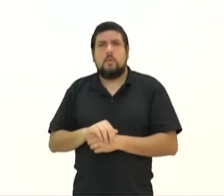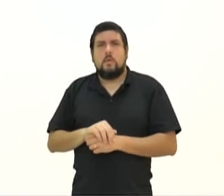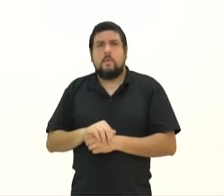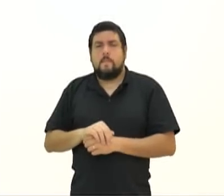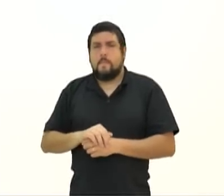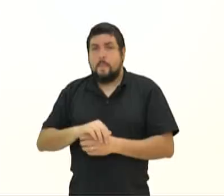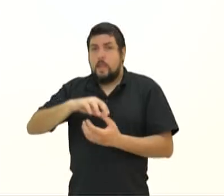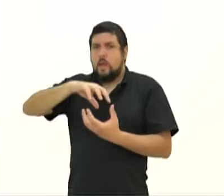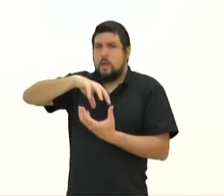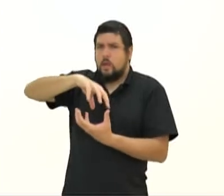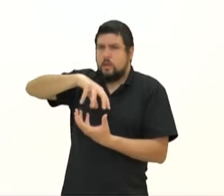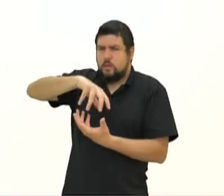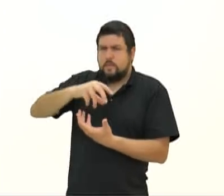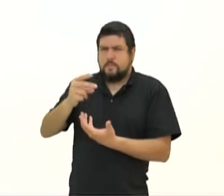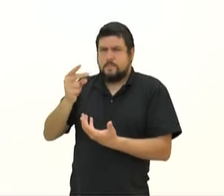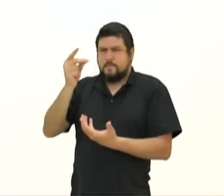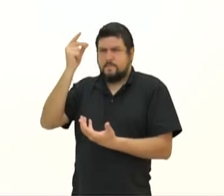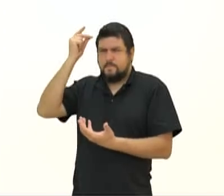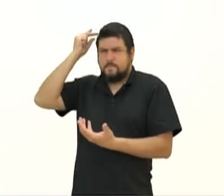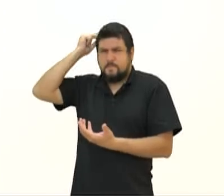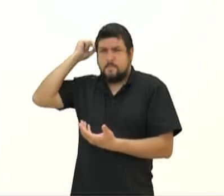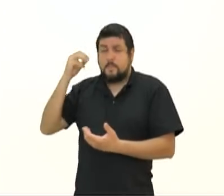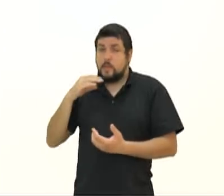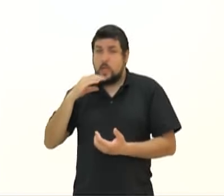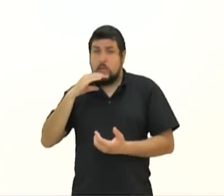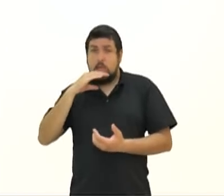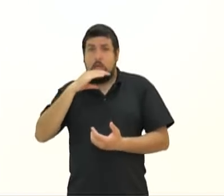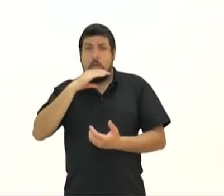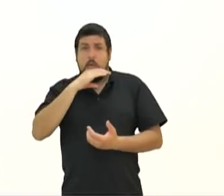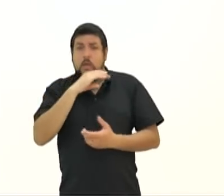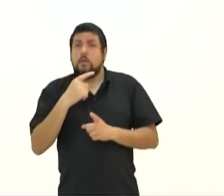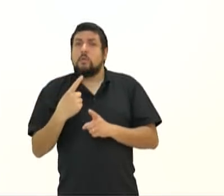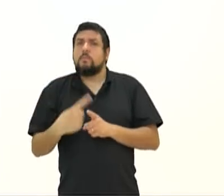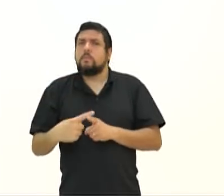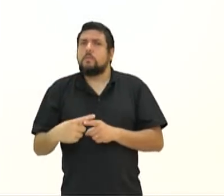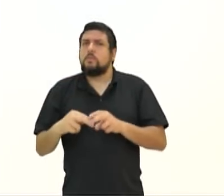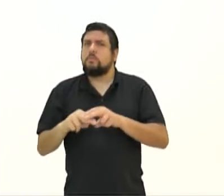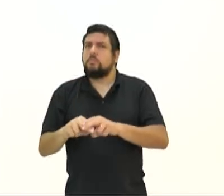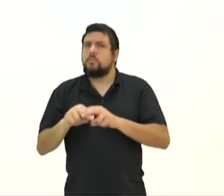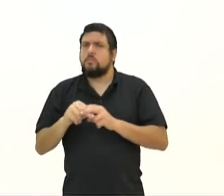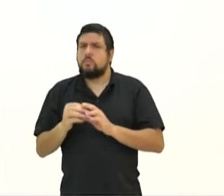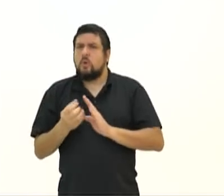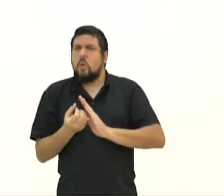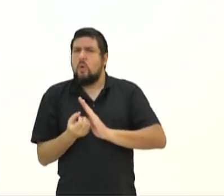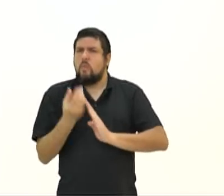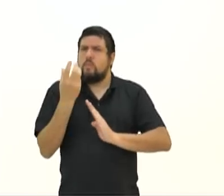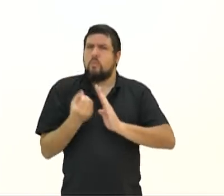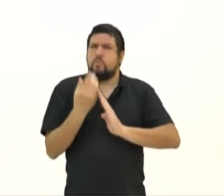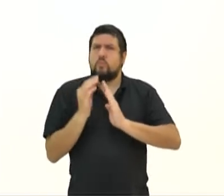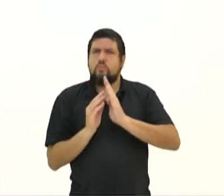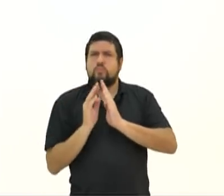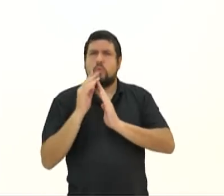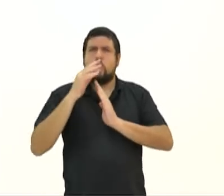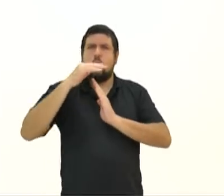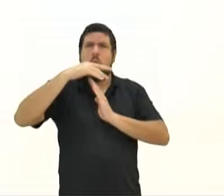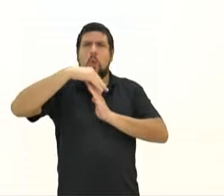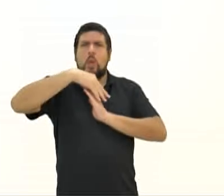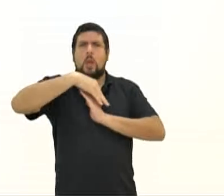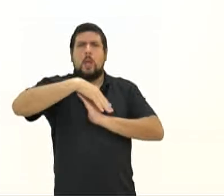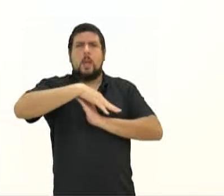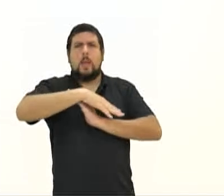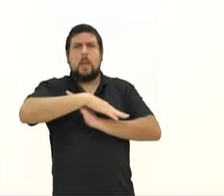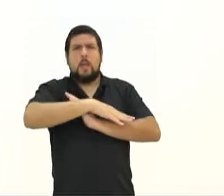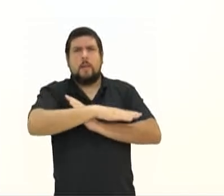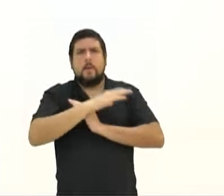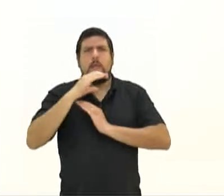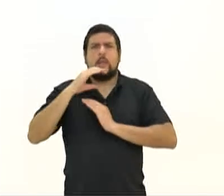tinha muitos vulcões que eram extremamente ativos e eles liberavam muitos gases e lava na superfície do